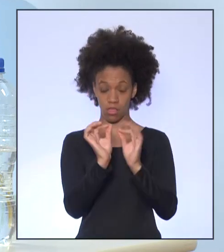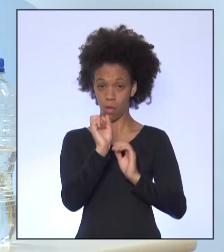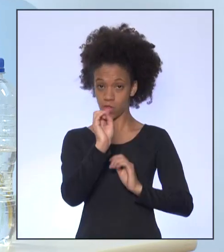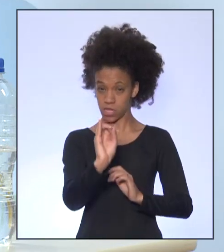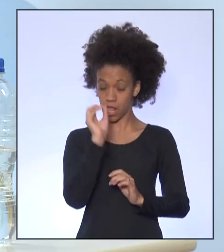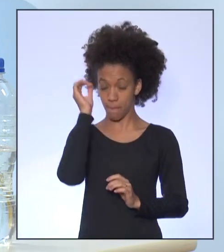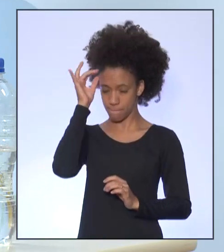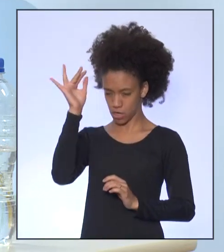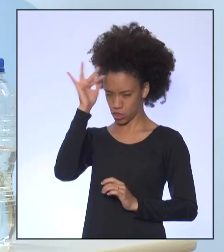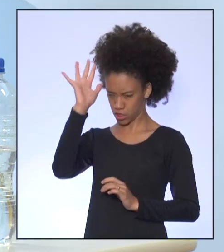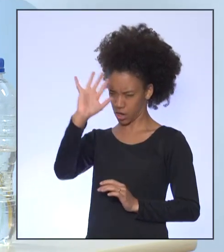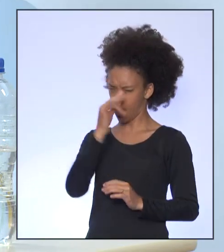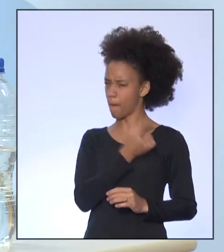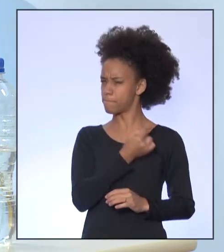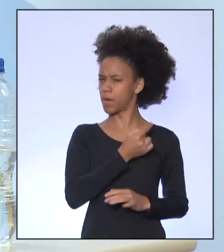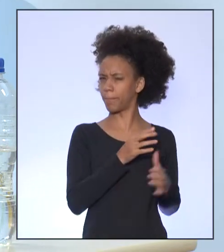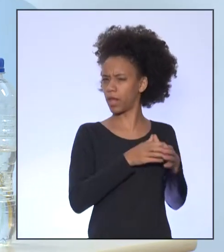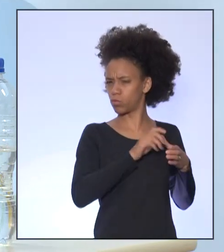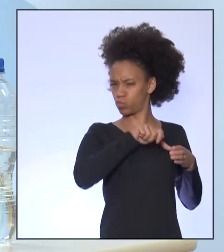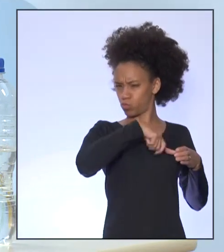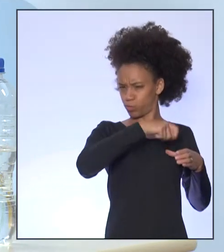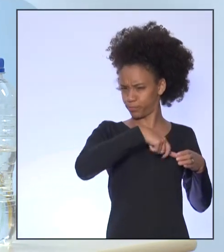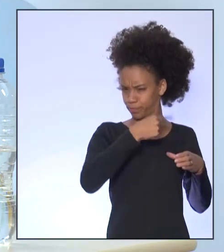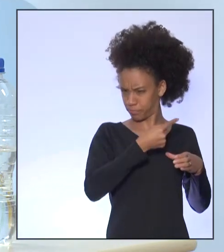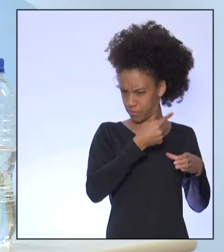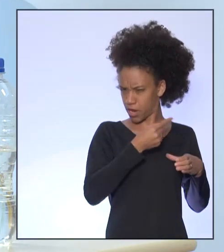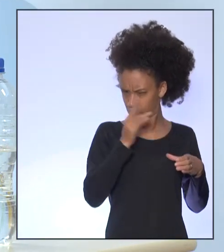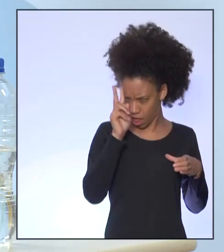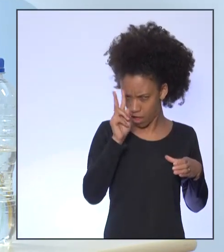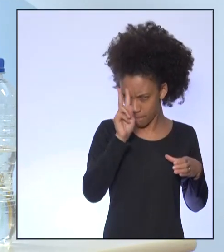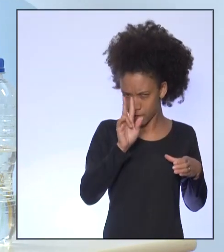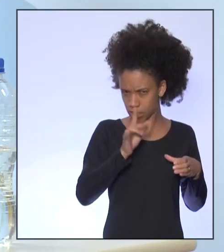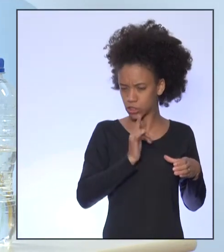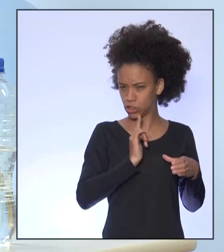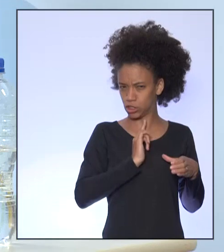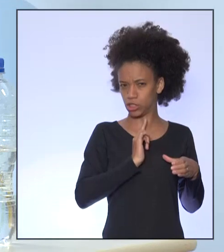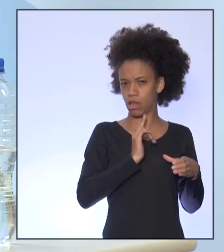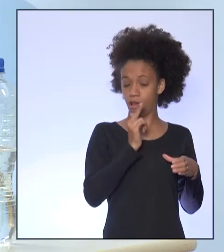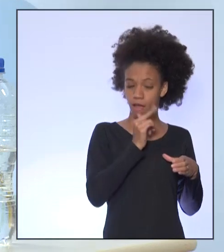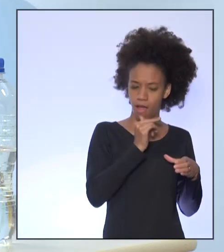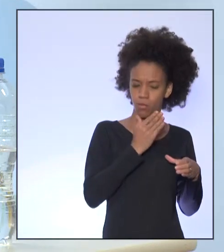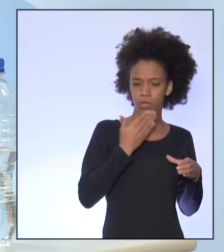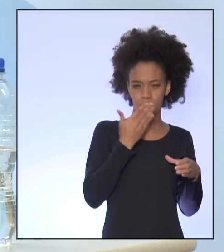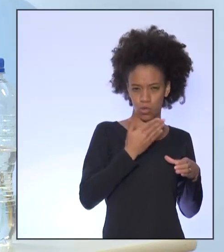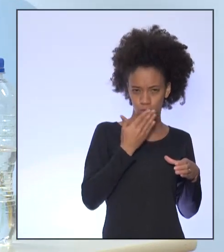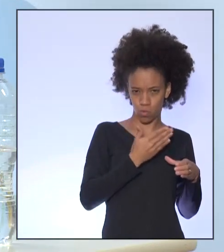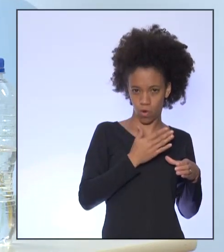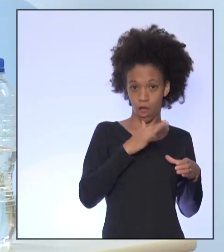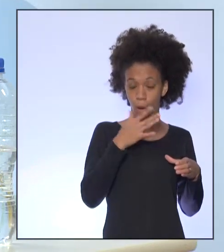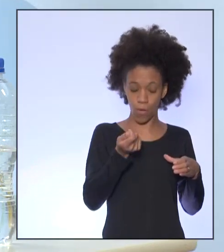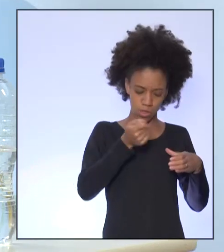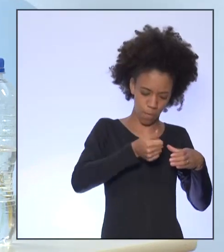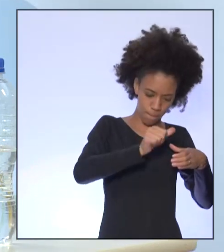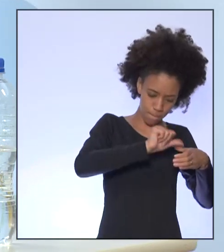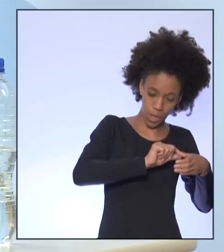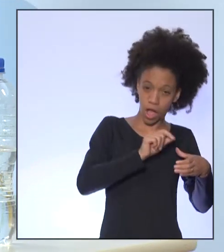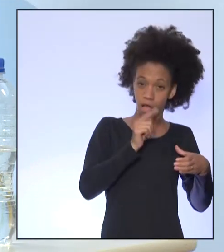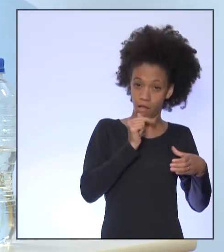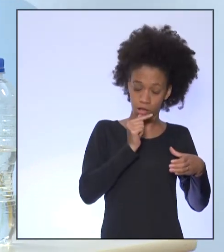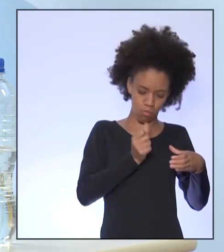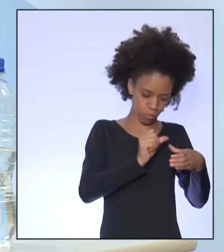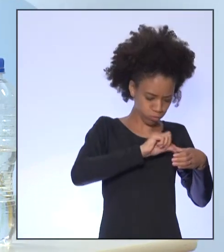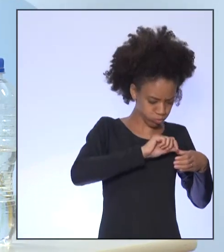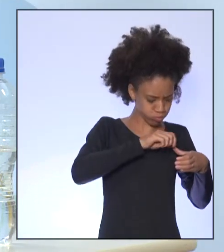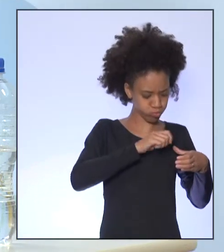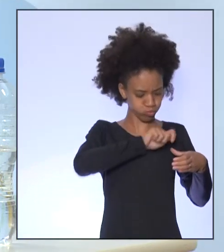no nosso primeiro experimento ali, nossa primeira mistura, que eu tinha água e açúcar. Quando eu coloco a água e